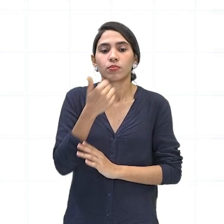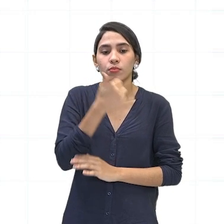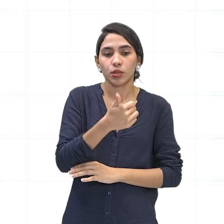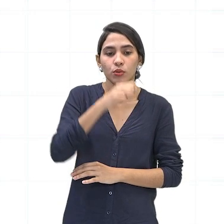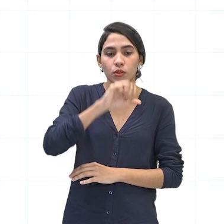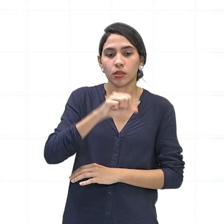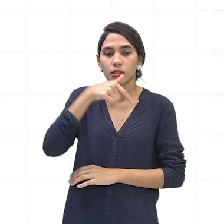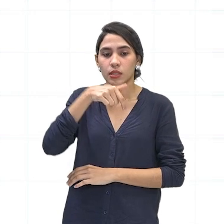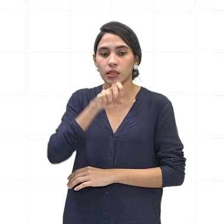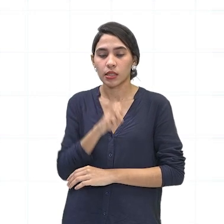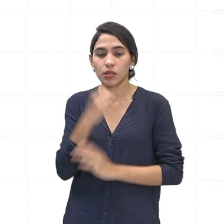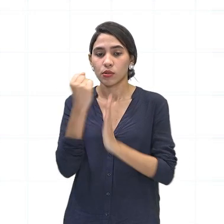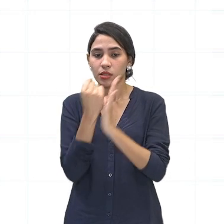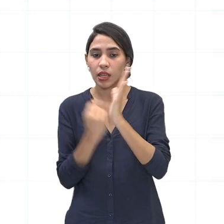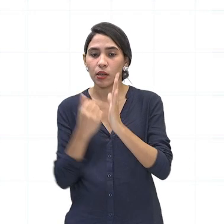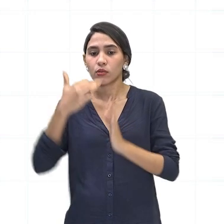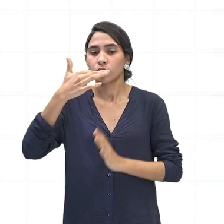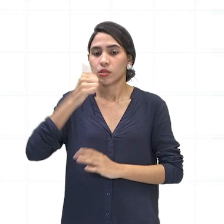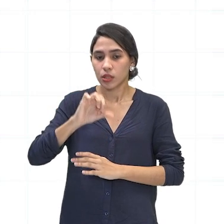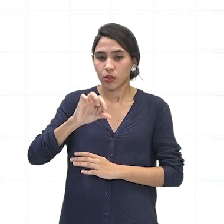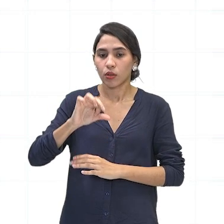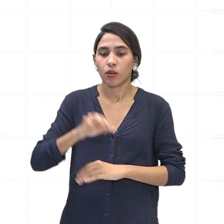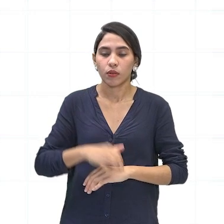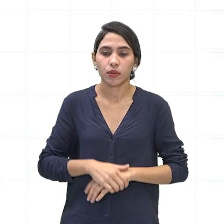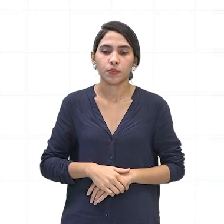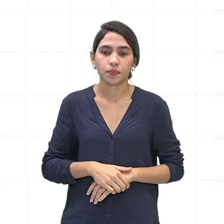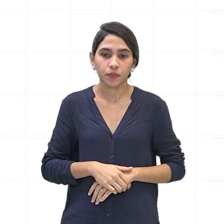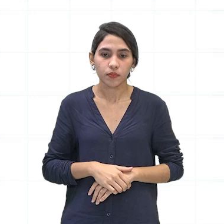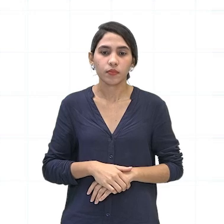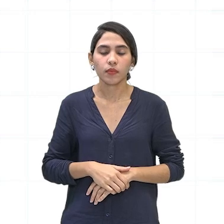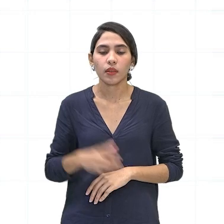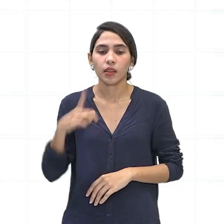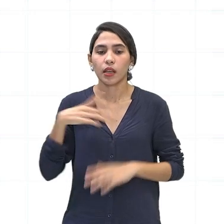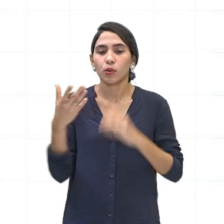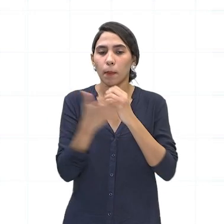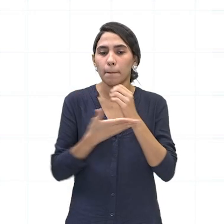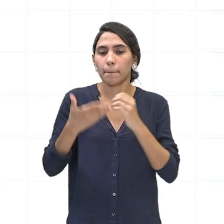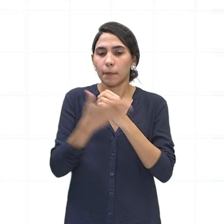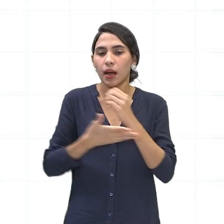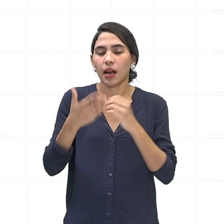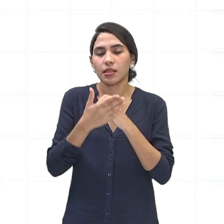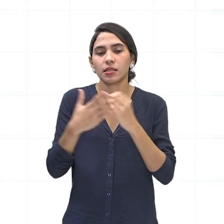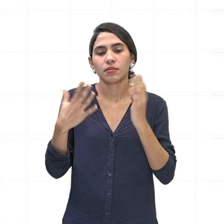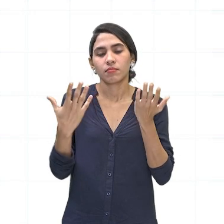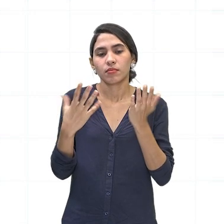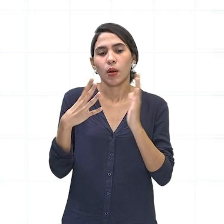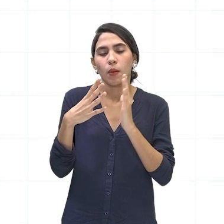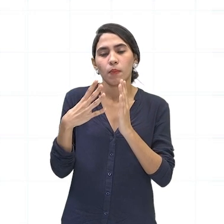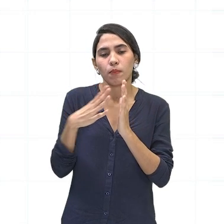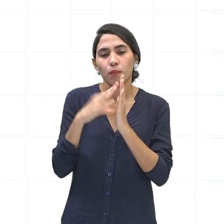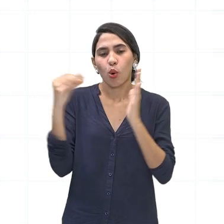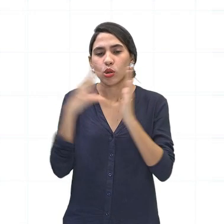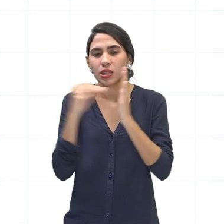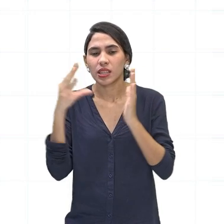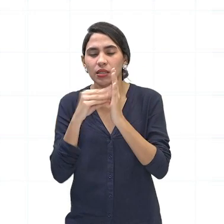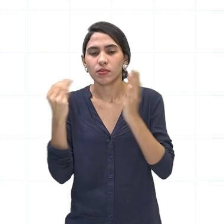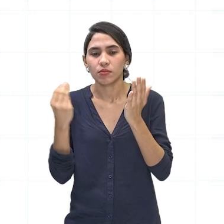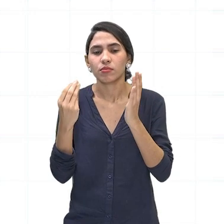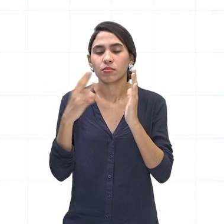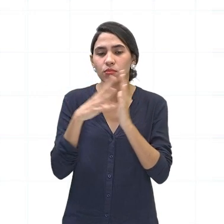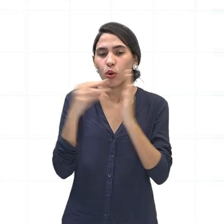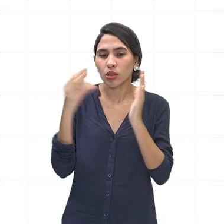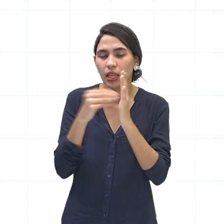XIX, então não faz tanto tempo assim, né? Com base em alguns estilos de Kenjutsu. O Kenjutsu, ele tem